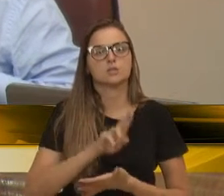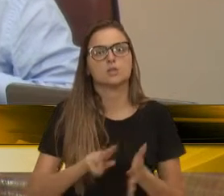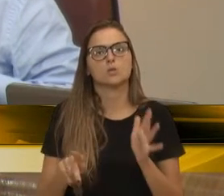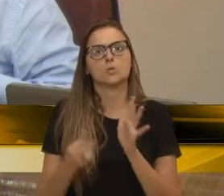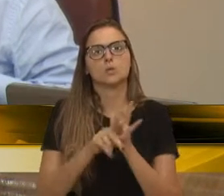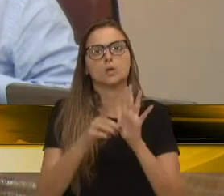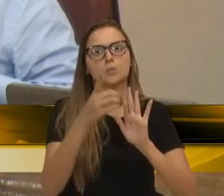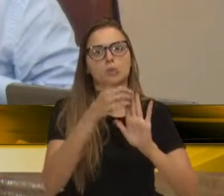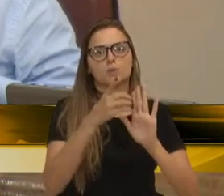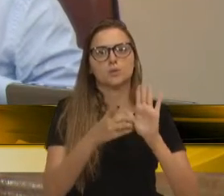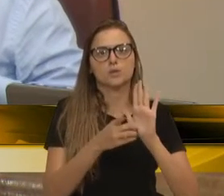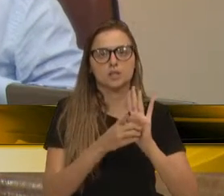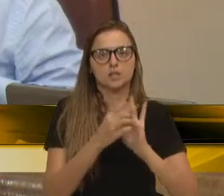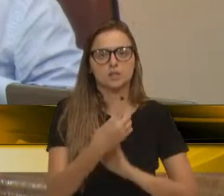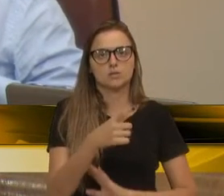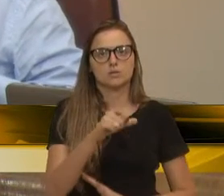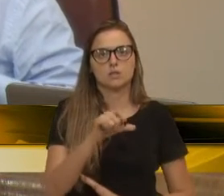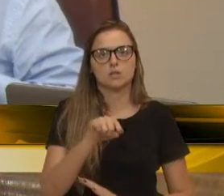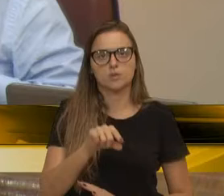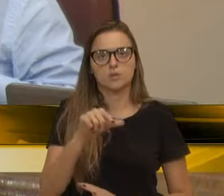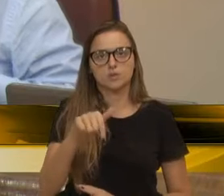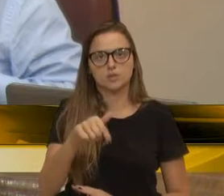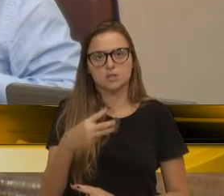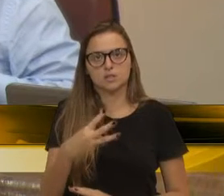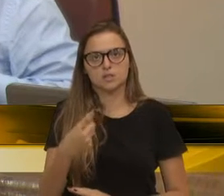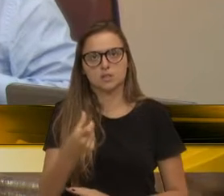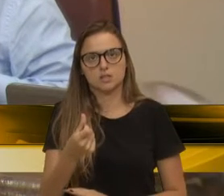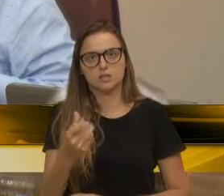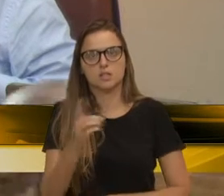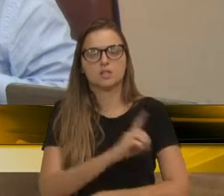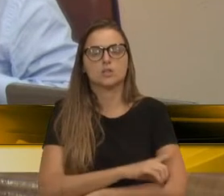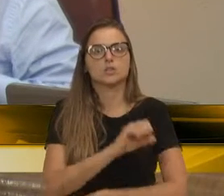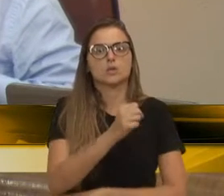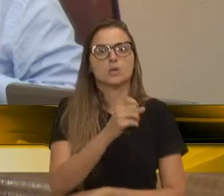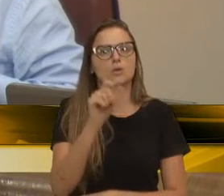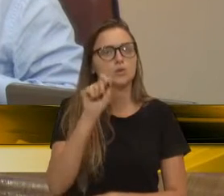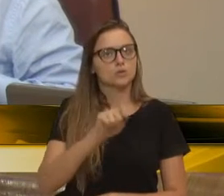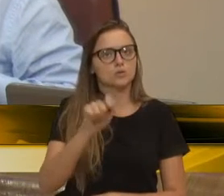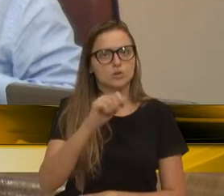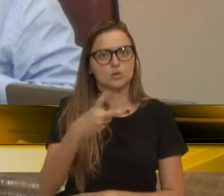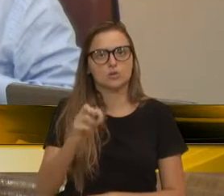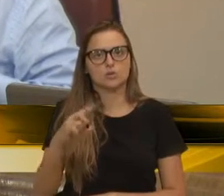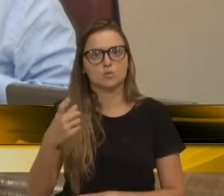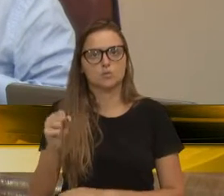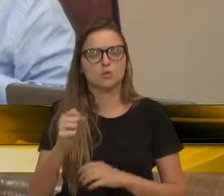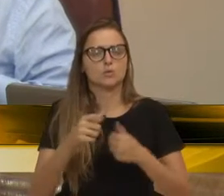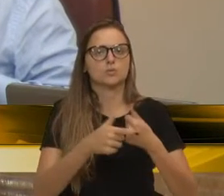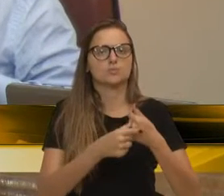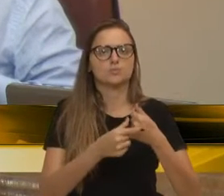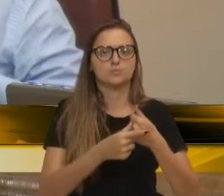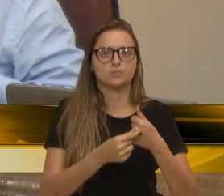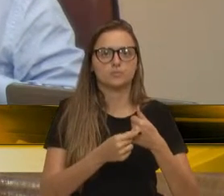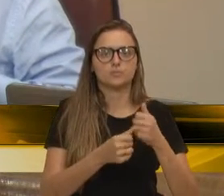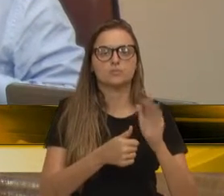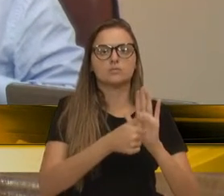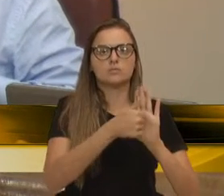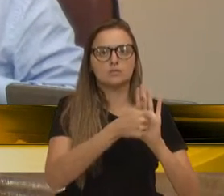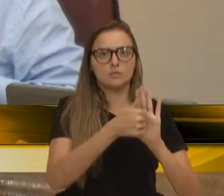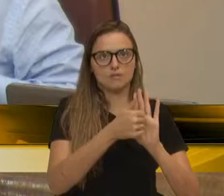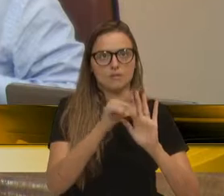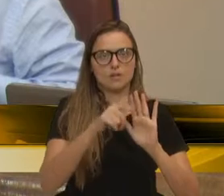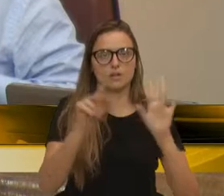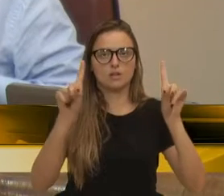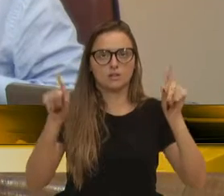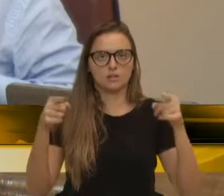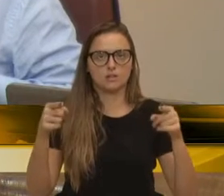decreto 19 1736 de 8 de agosto de 2018 cujo artigo 1º estabelece abre aspas